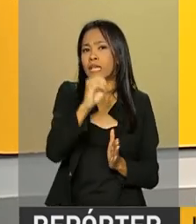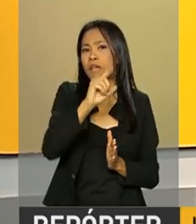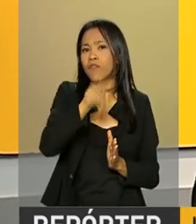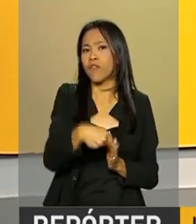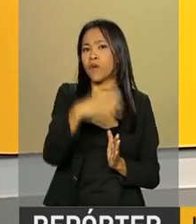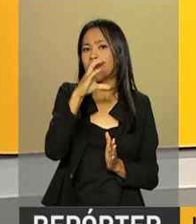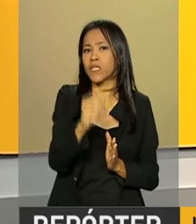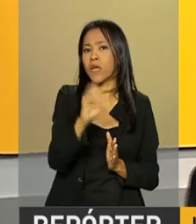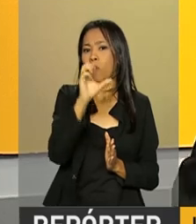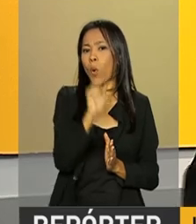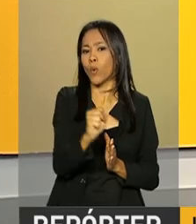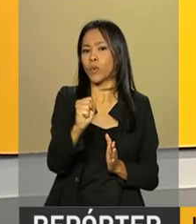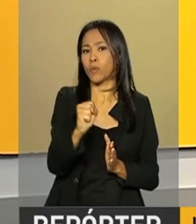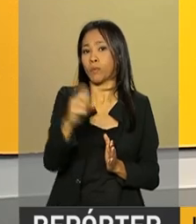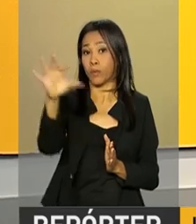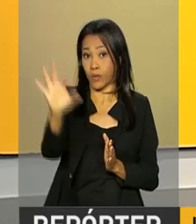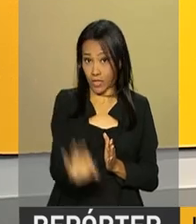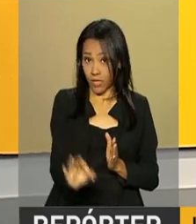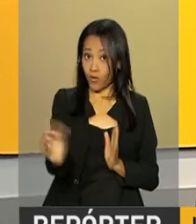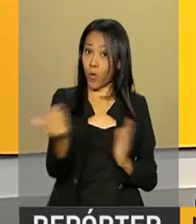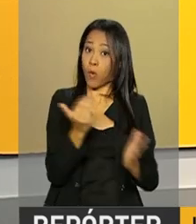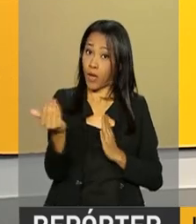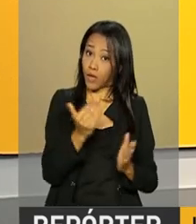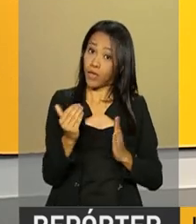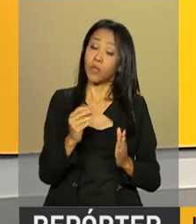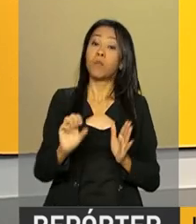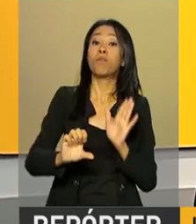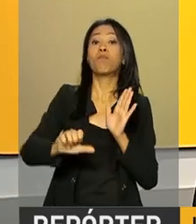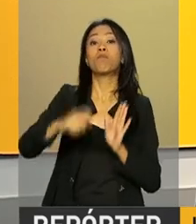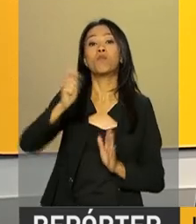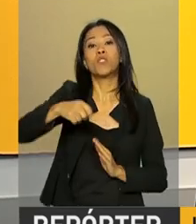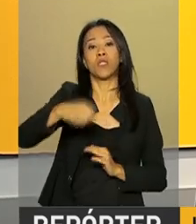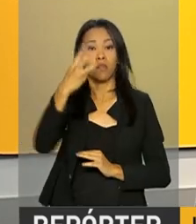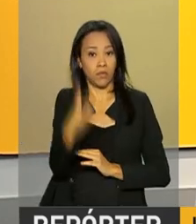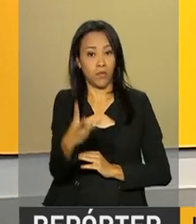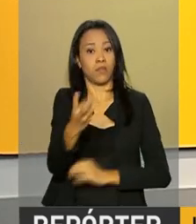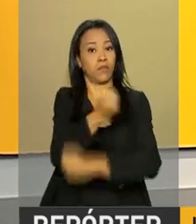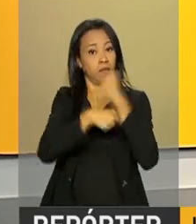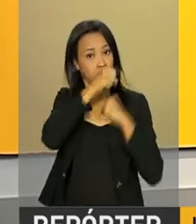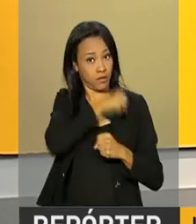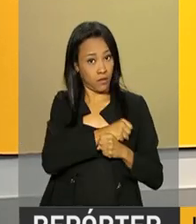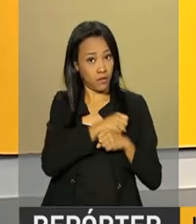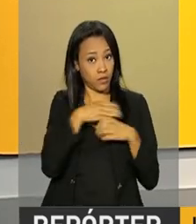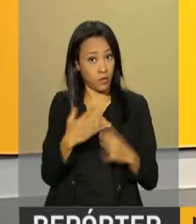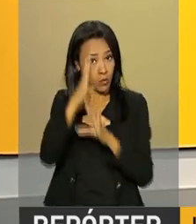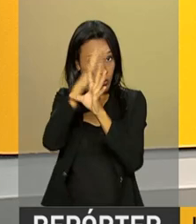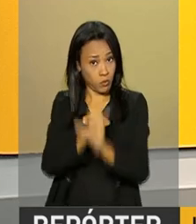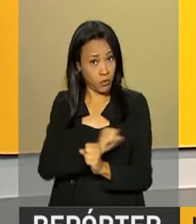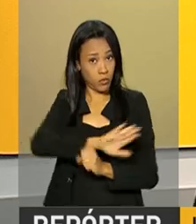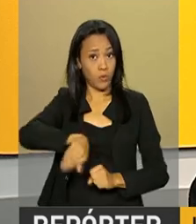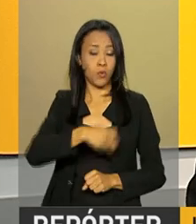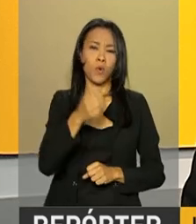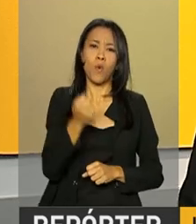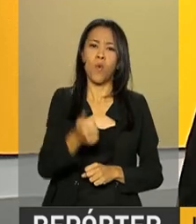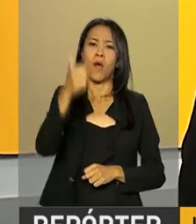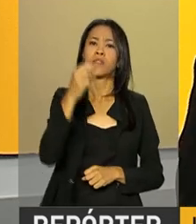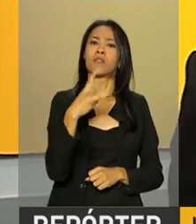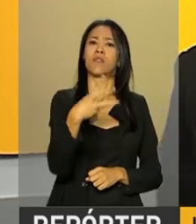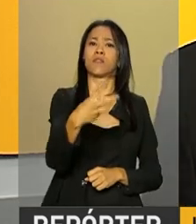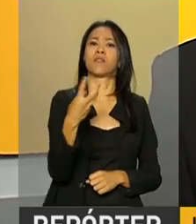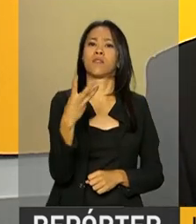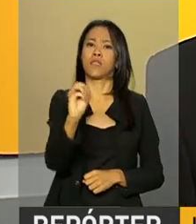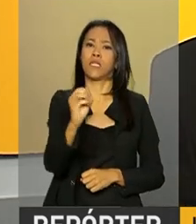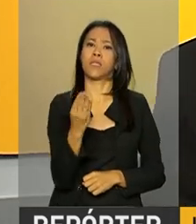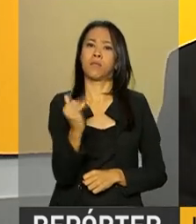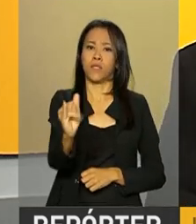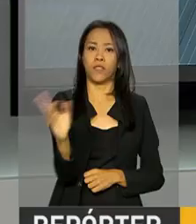0,08 por em relação ao primeiro trimestre do ano passado um total de quase R 330